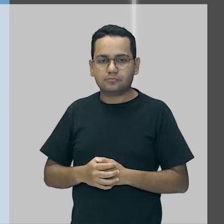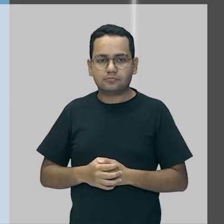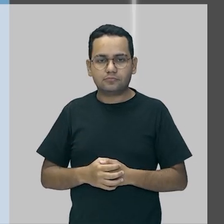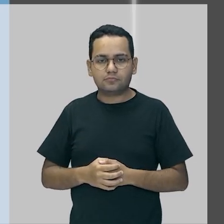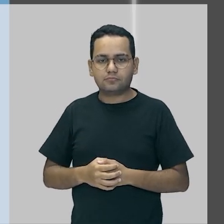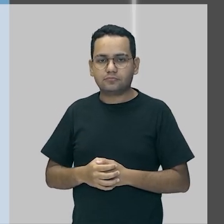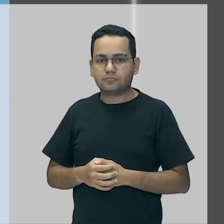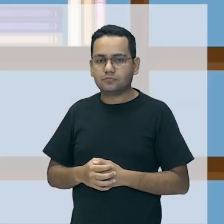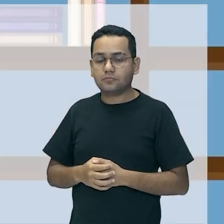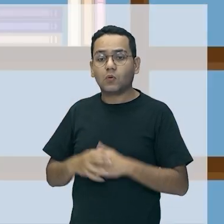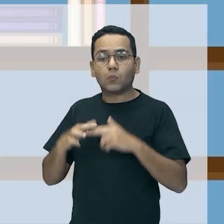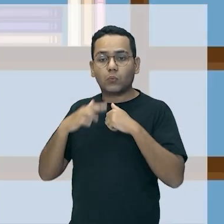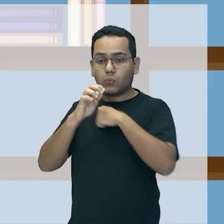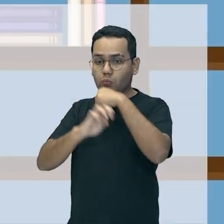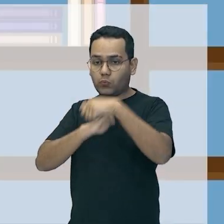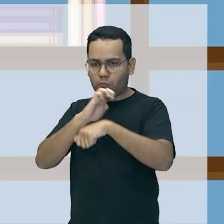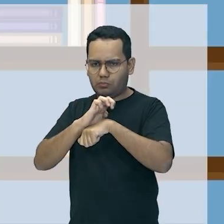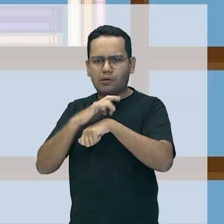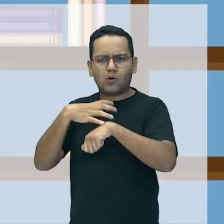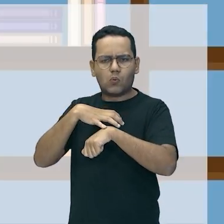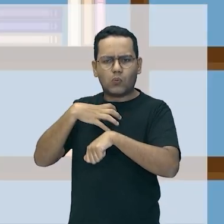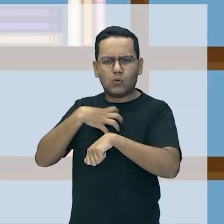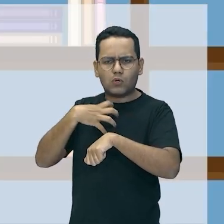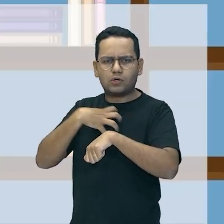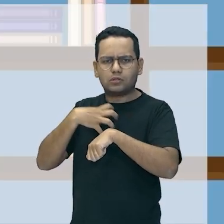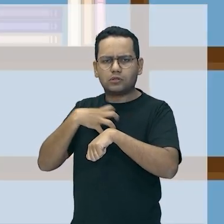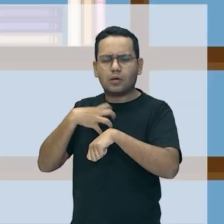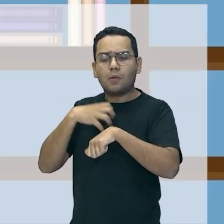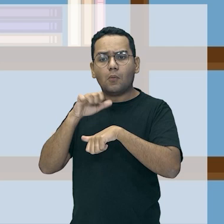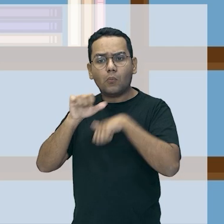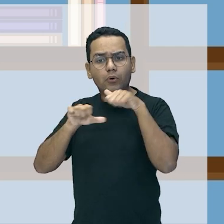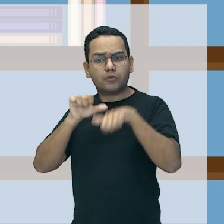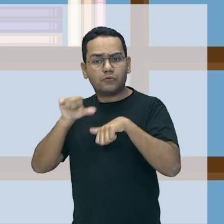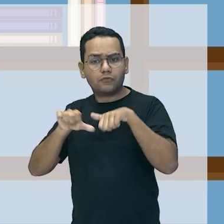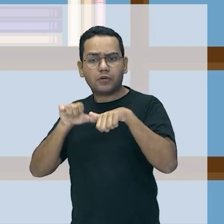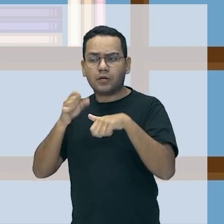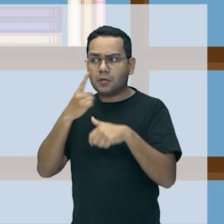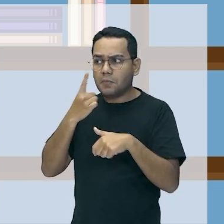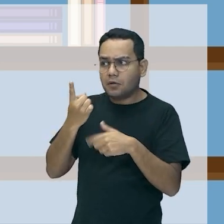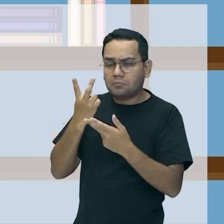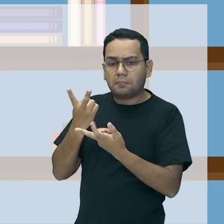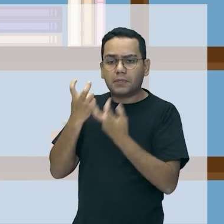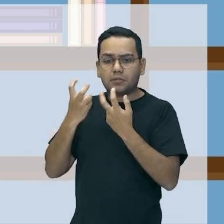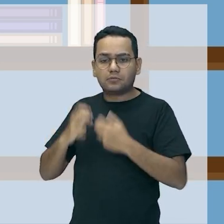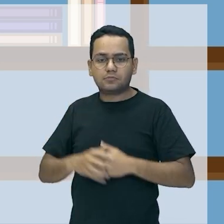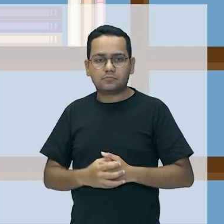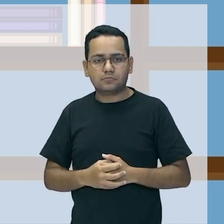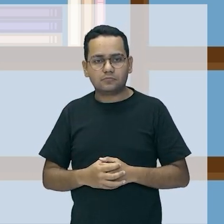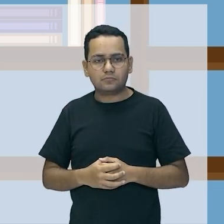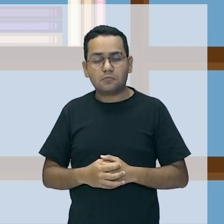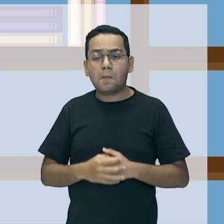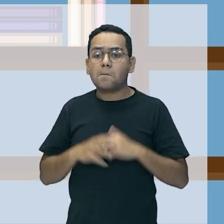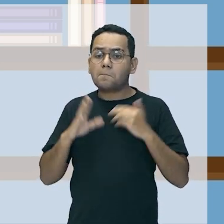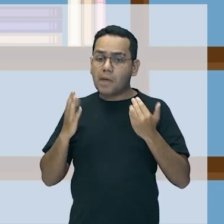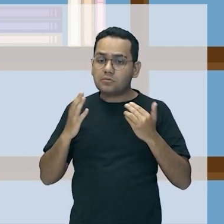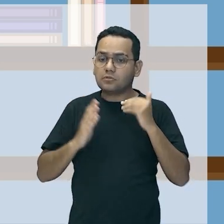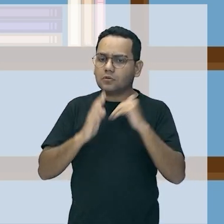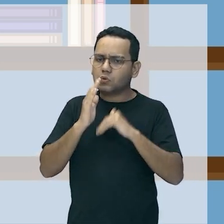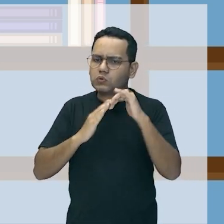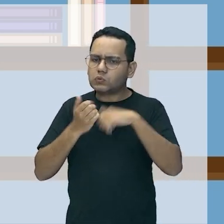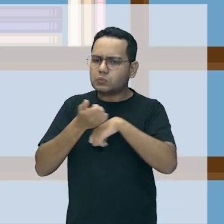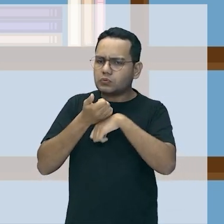comportamento do elétron mudava em resposta à observação, introduzindo os físicos a um